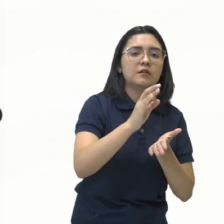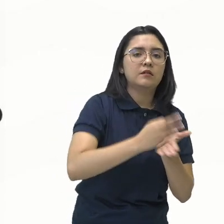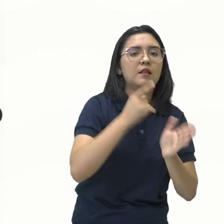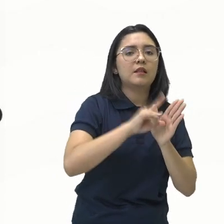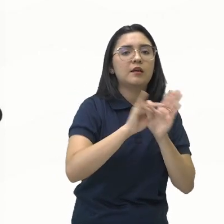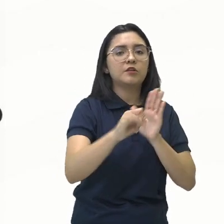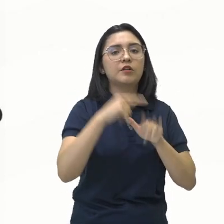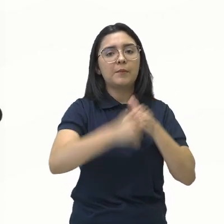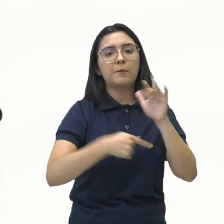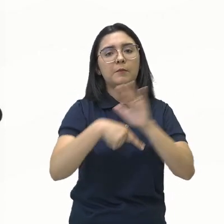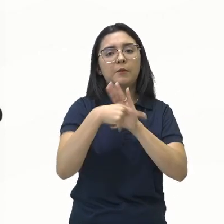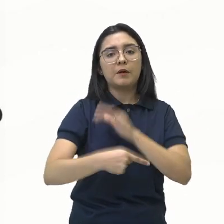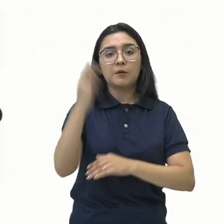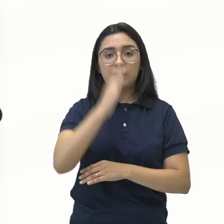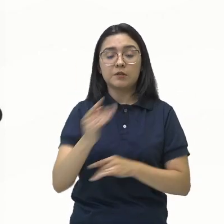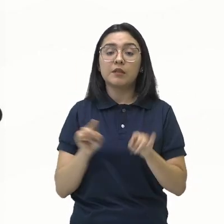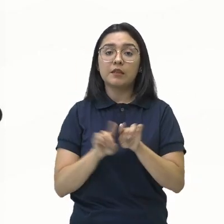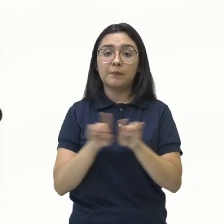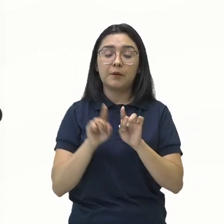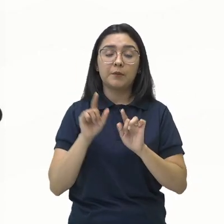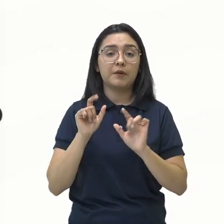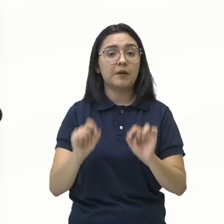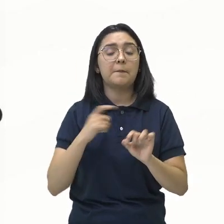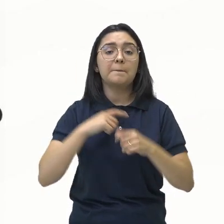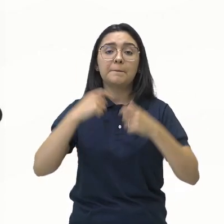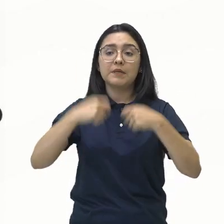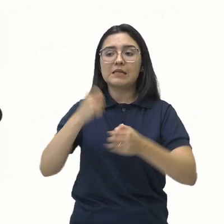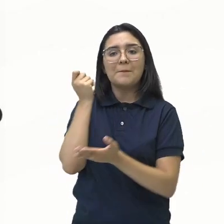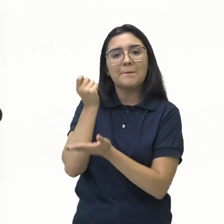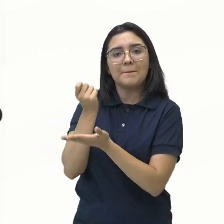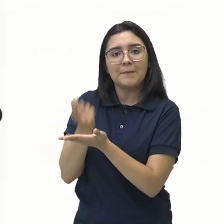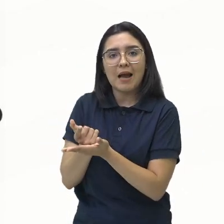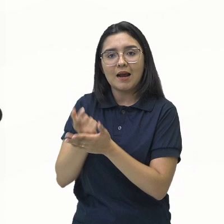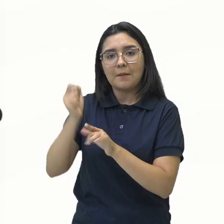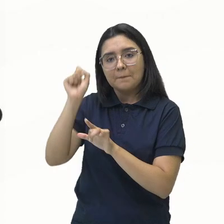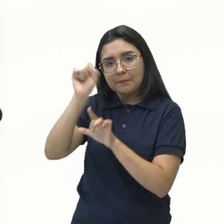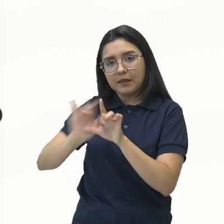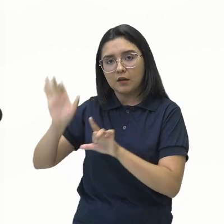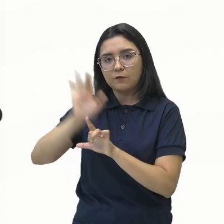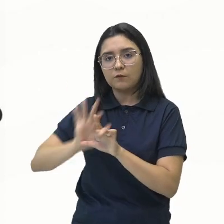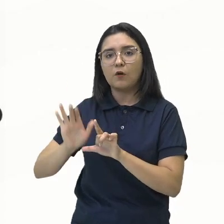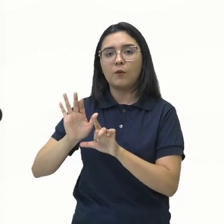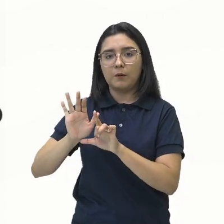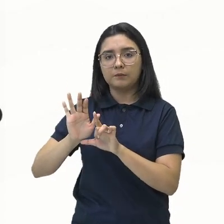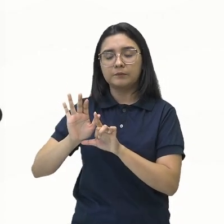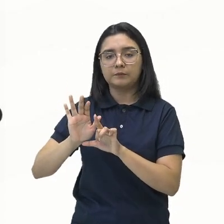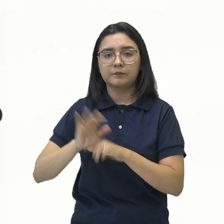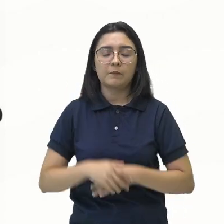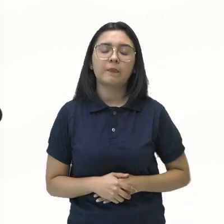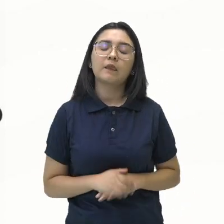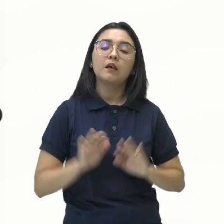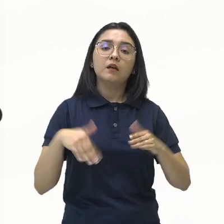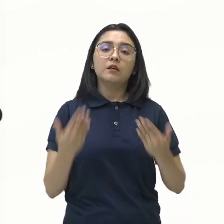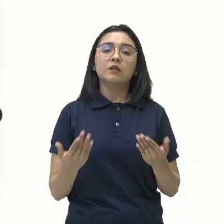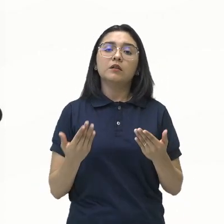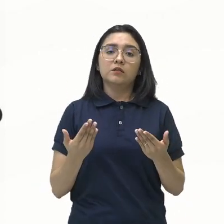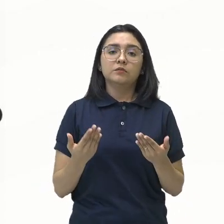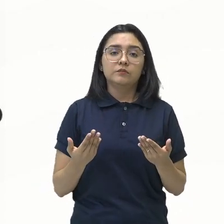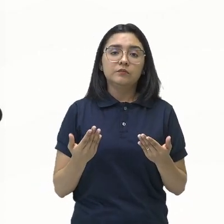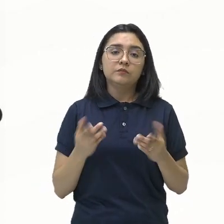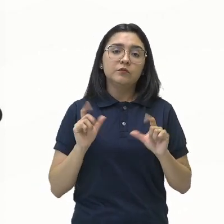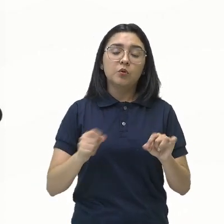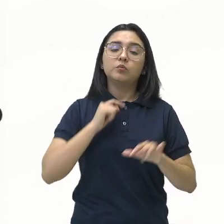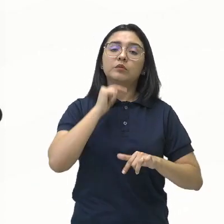do nosso país. Além disso, ele deve pagar a essa plataforma por usá-la. Então, além